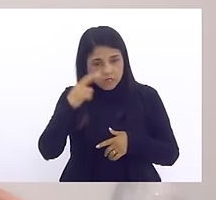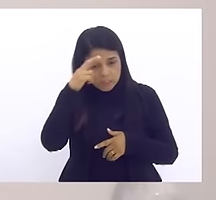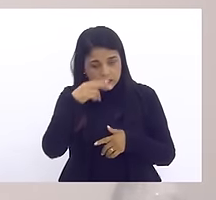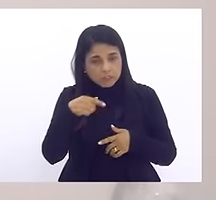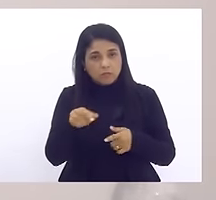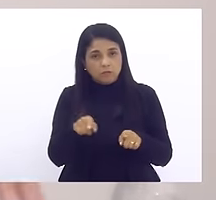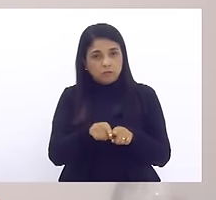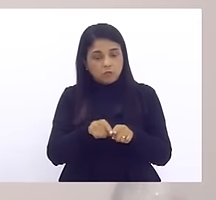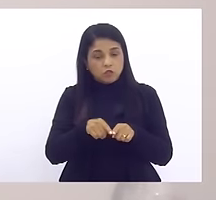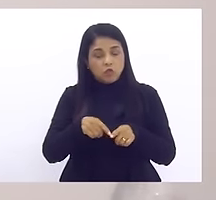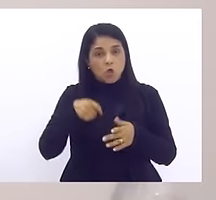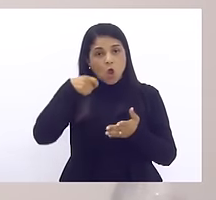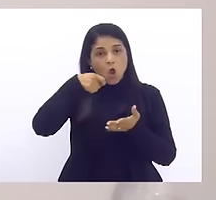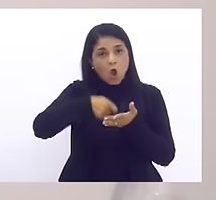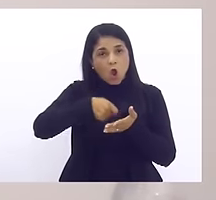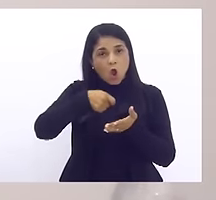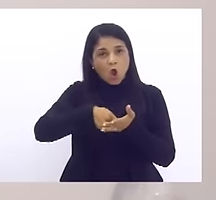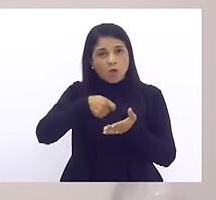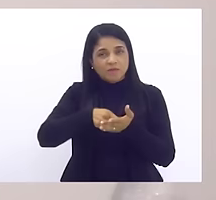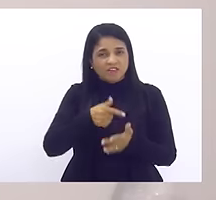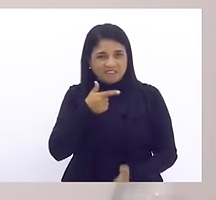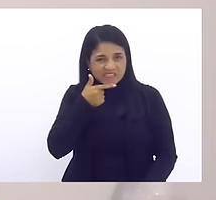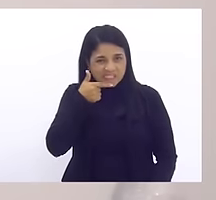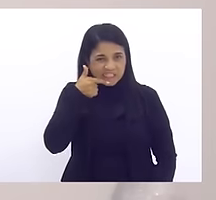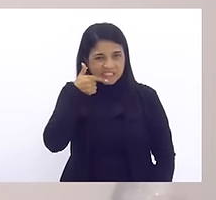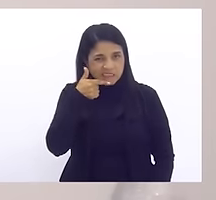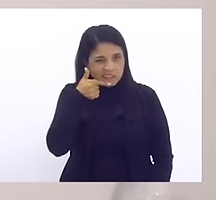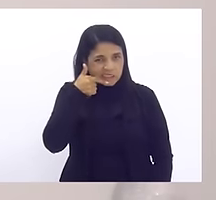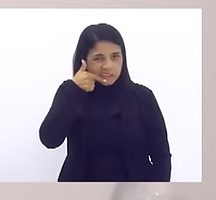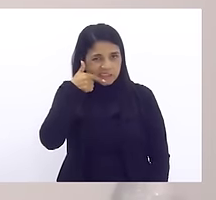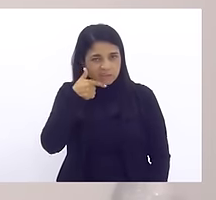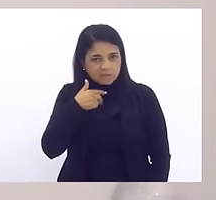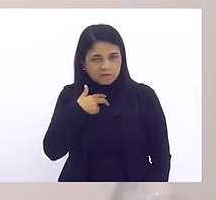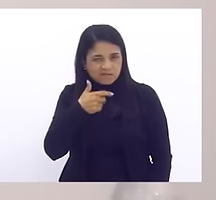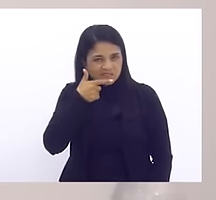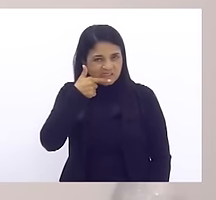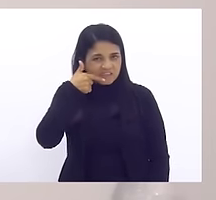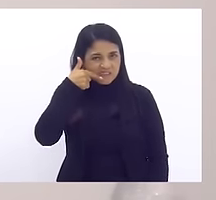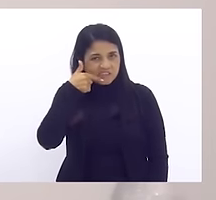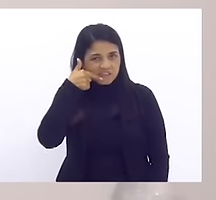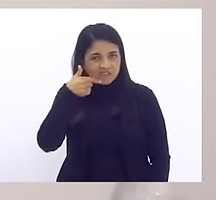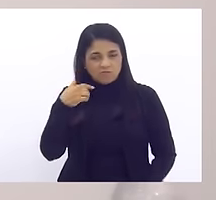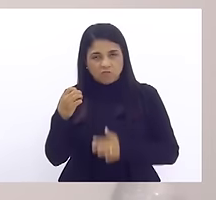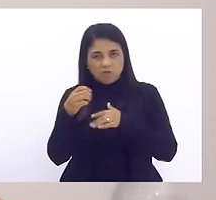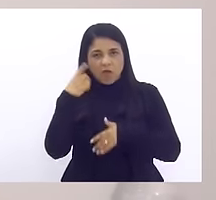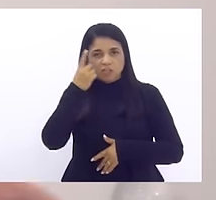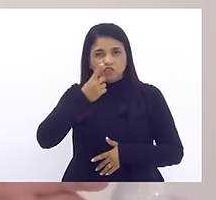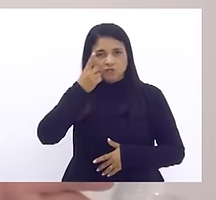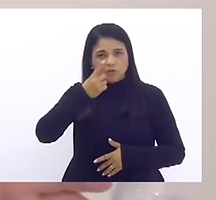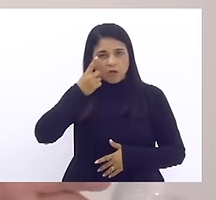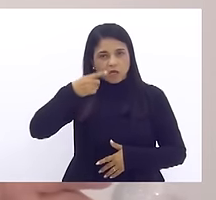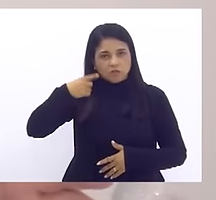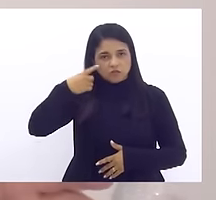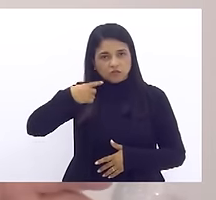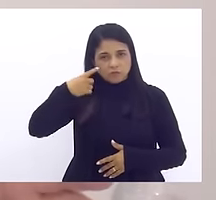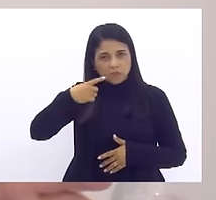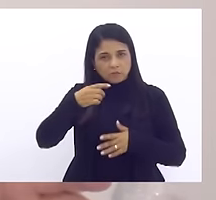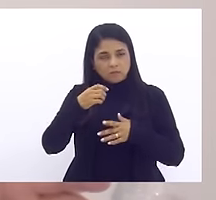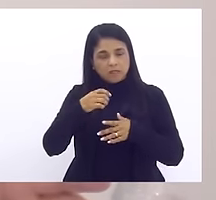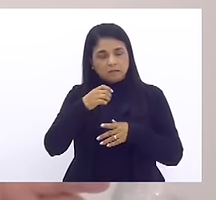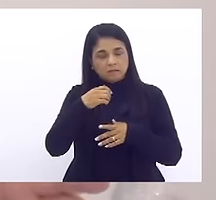sou obrigado a assistir os índios cinismo do advogado da empresa que não vou responder